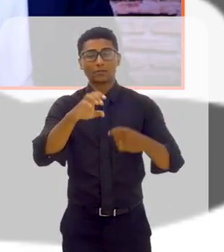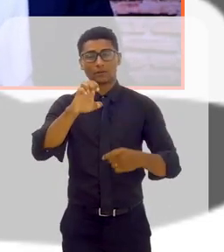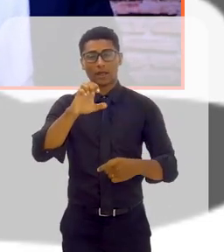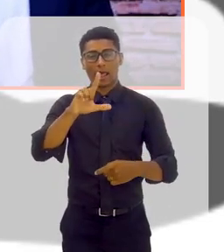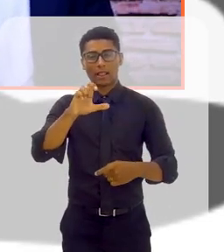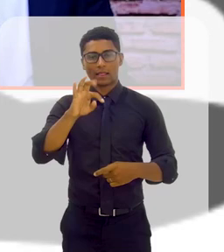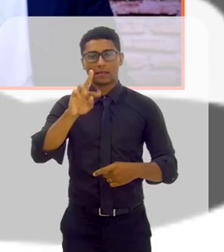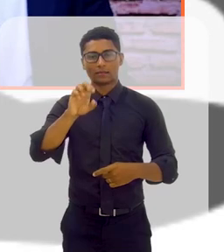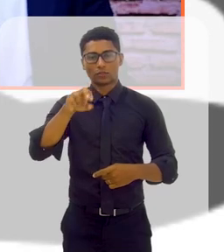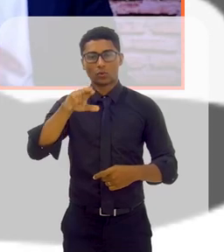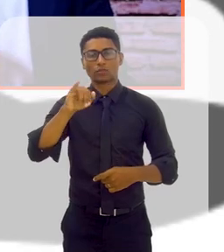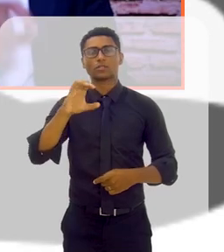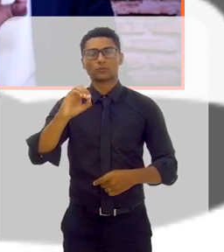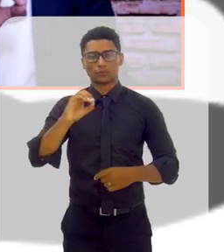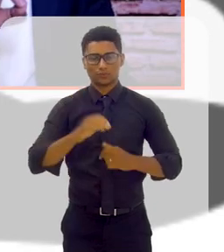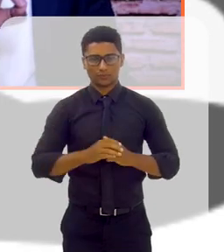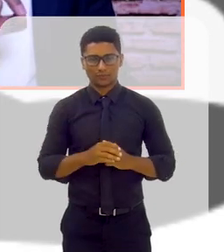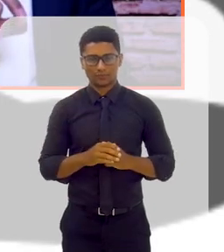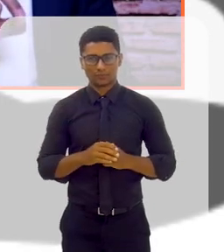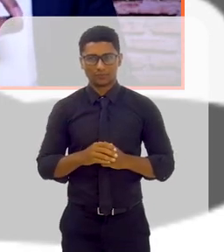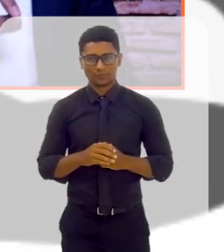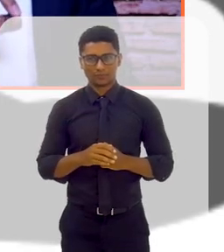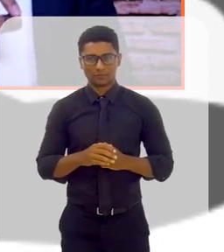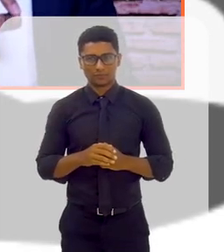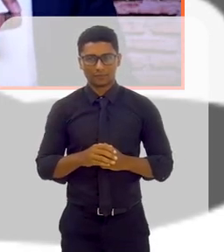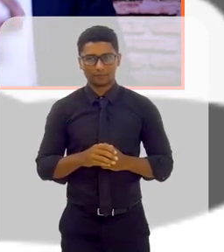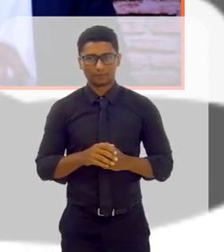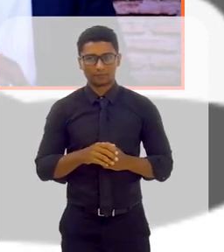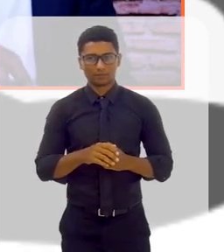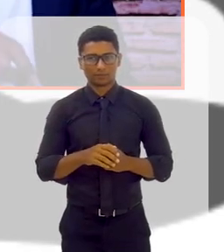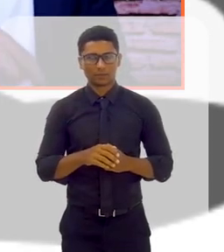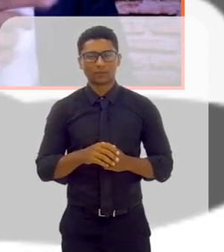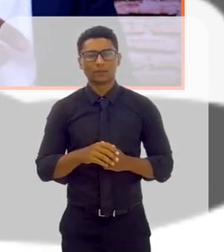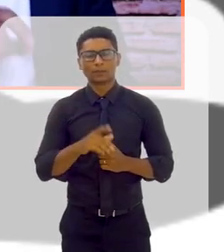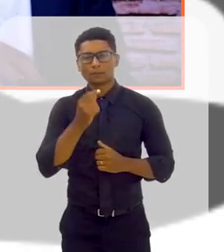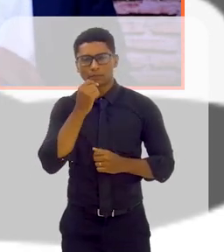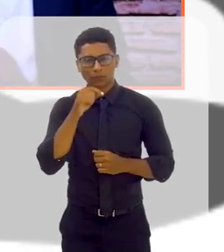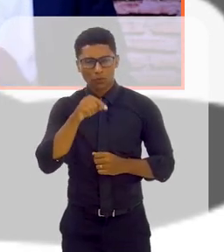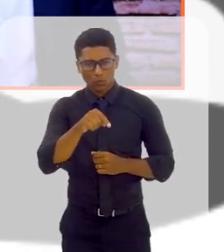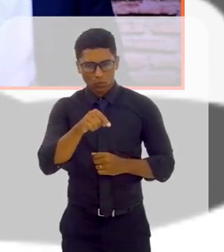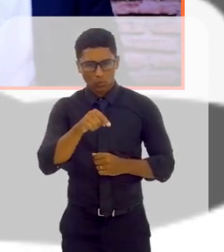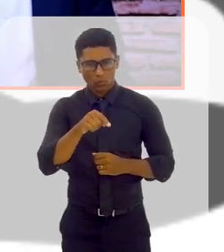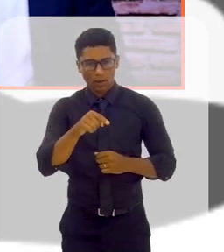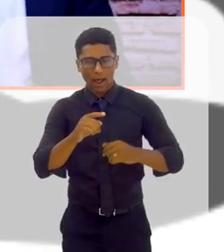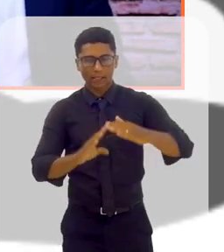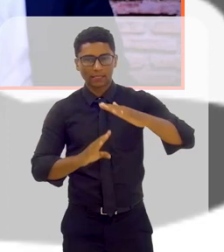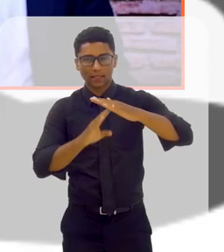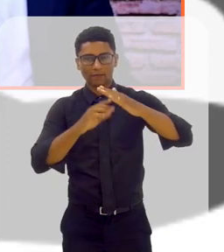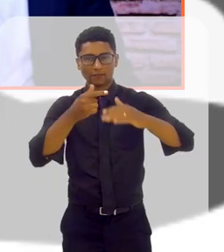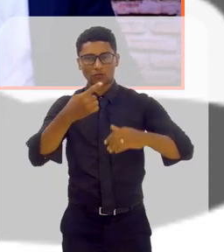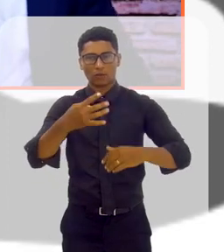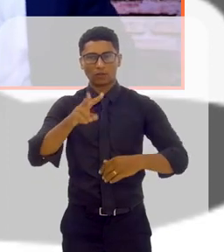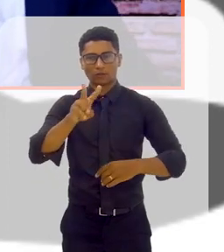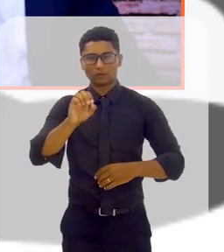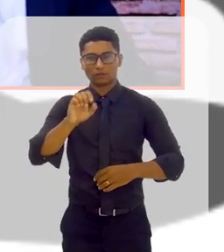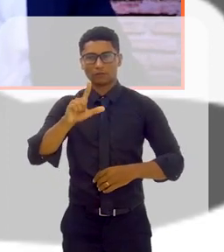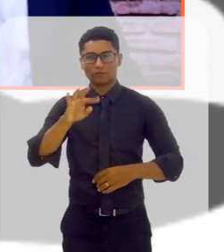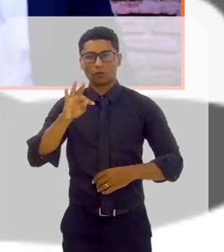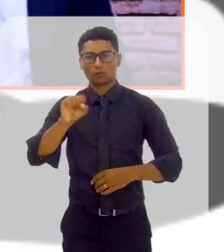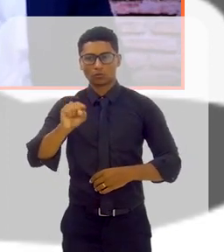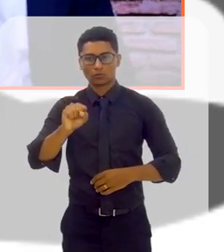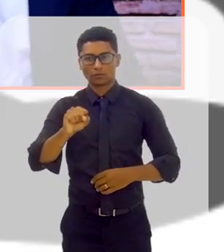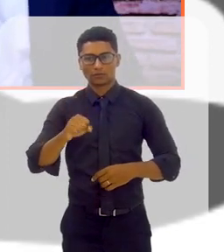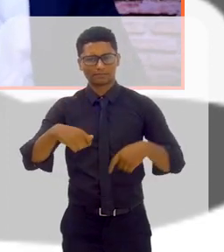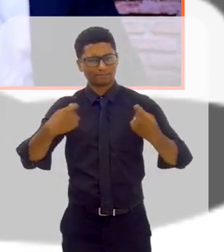a sua classificação é de 0 de 1 a 24 volts se construir